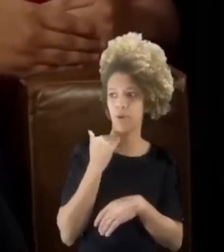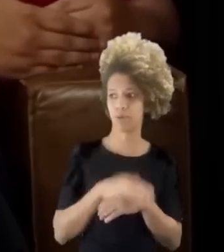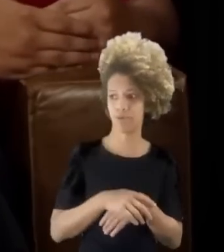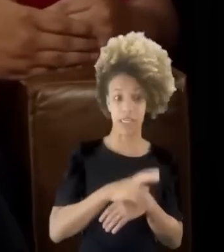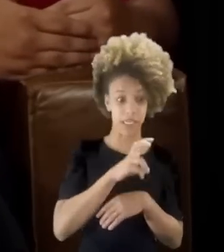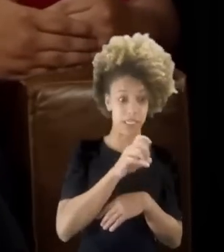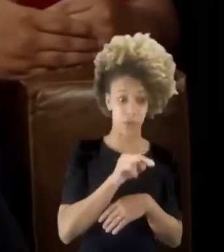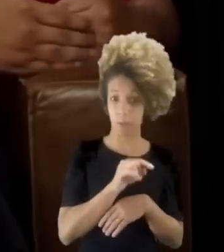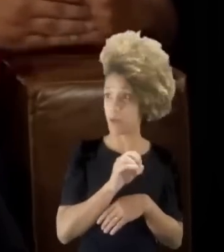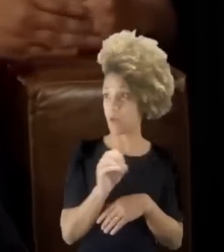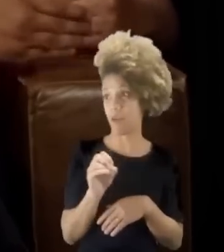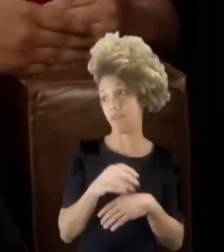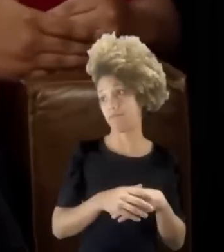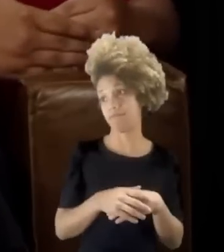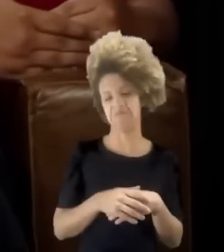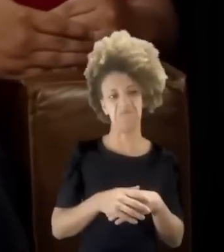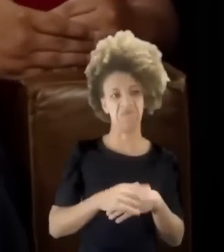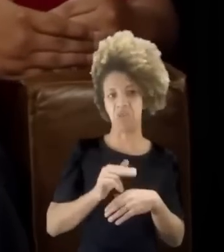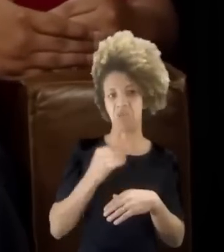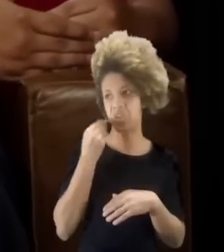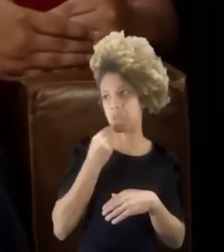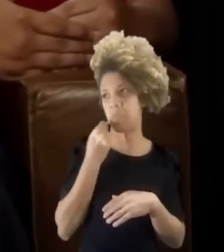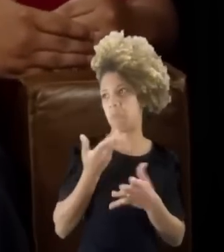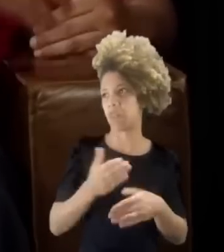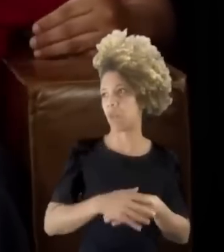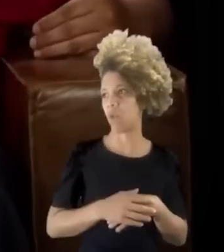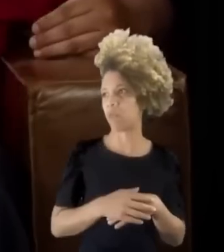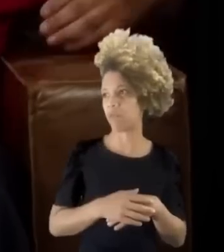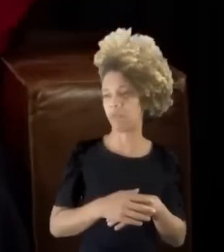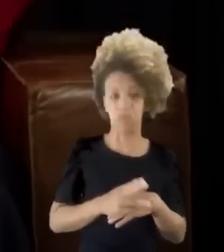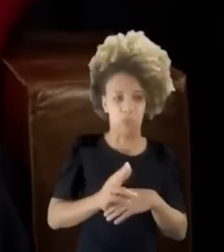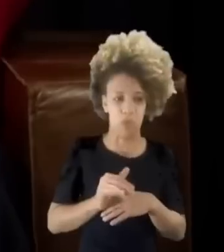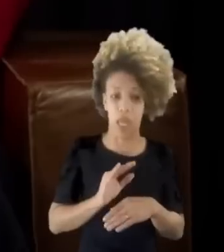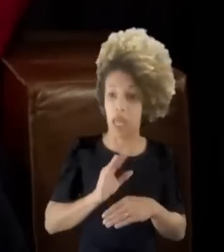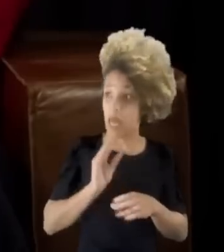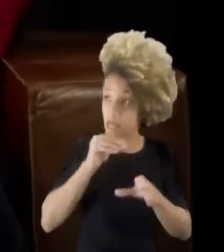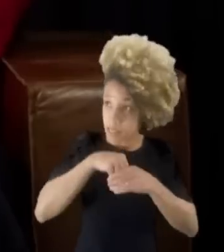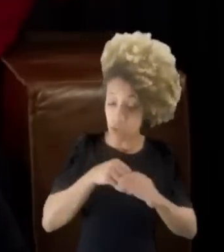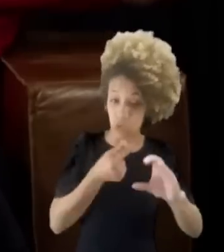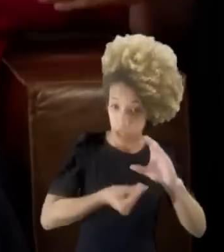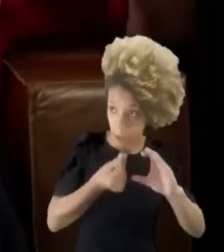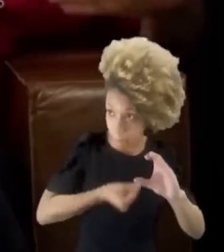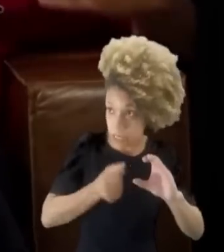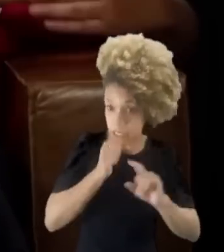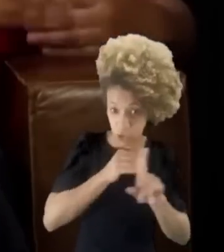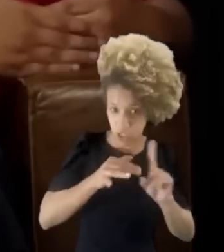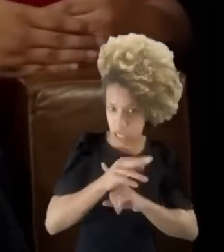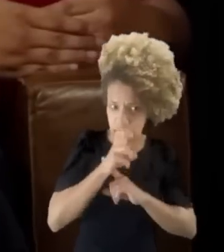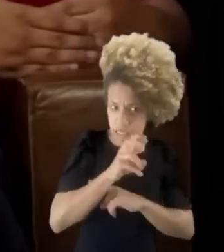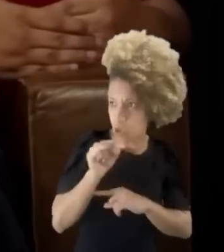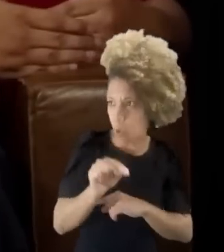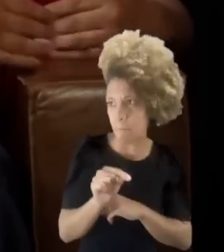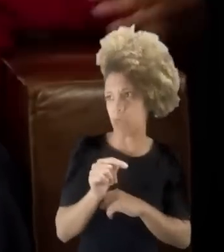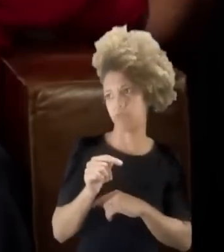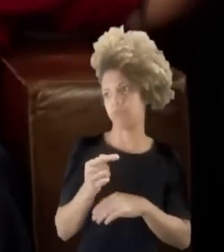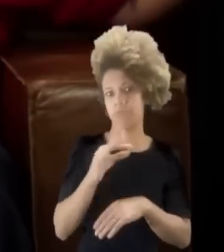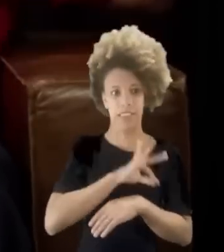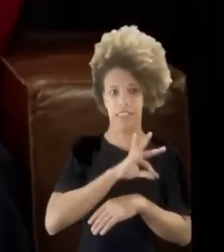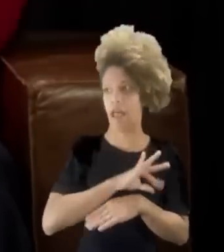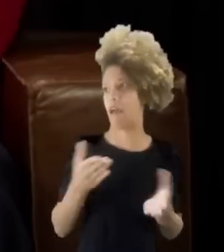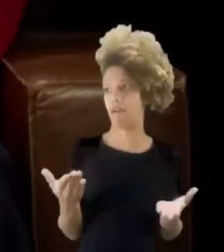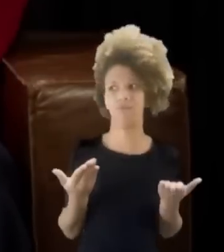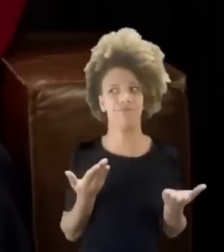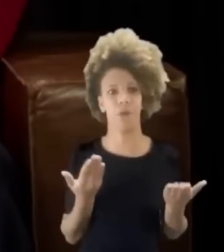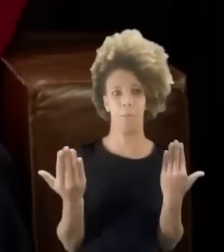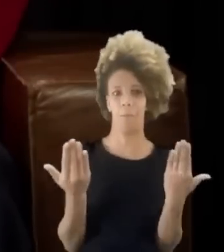passa r$ 5000 na conta dele ele Nunca experimentou essa sensação dentro do capitalismo dentro da sociedade de passar r$ 5.000 na conta dele então é